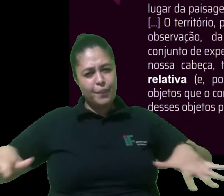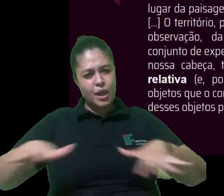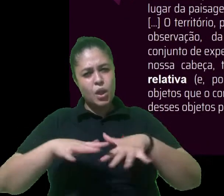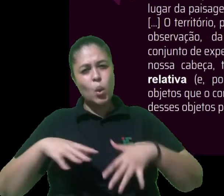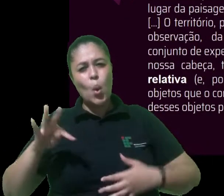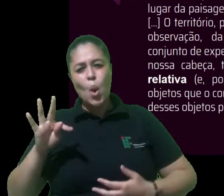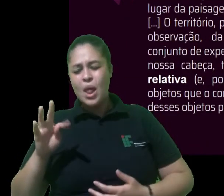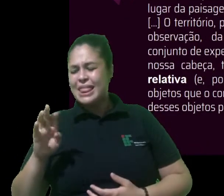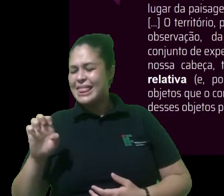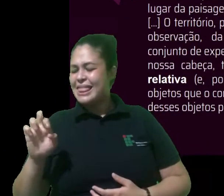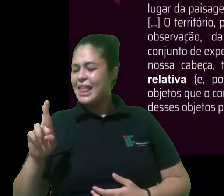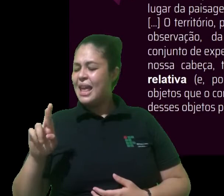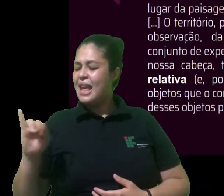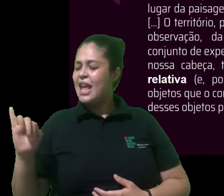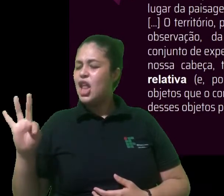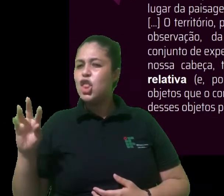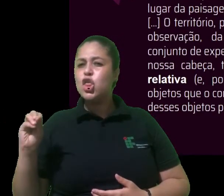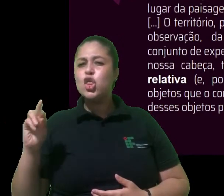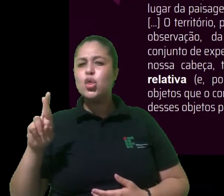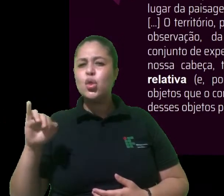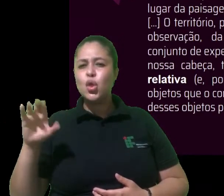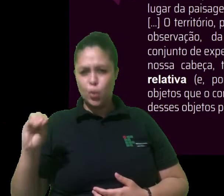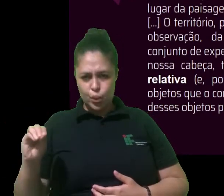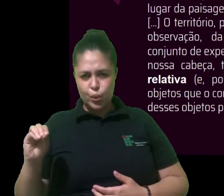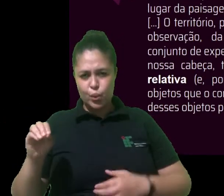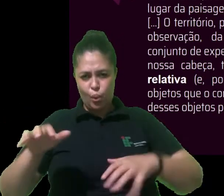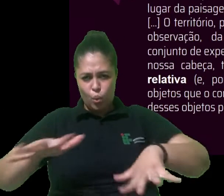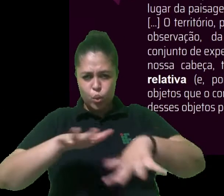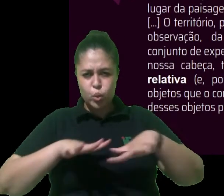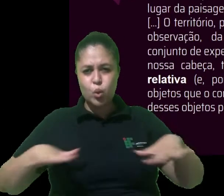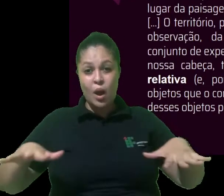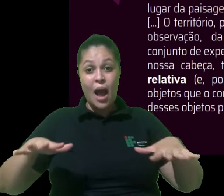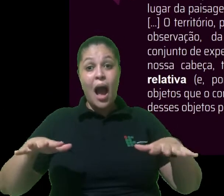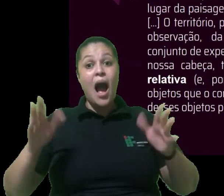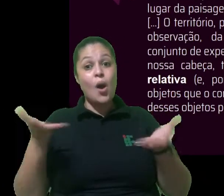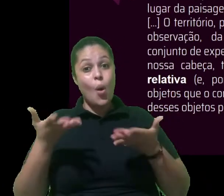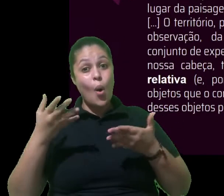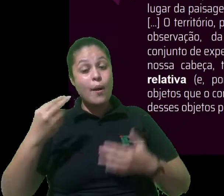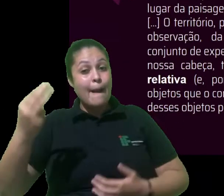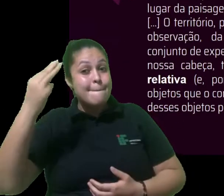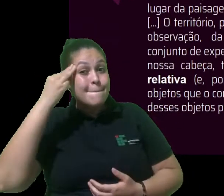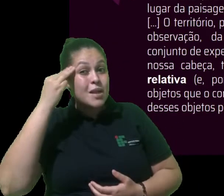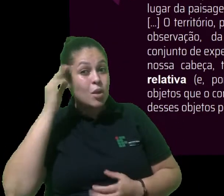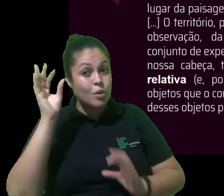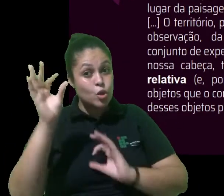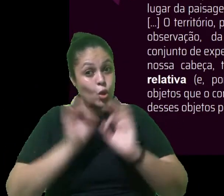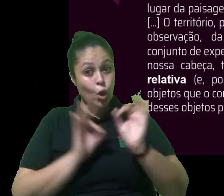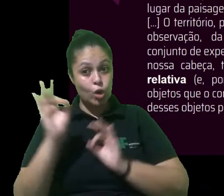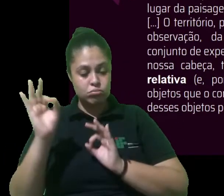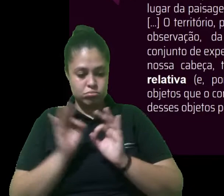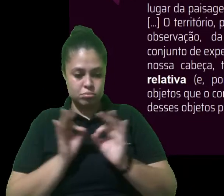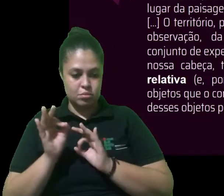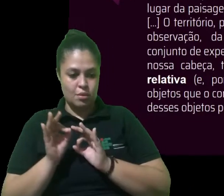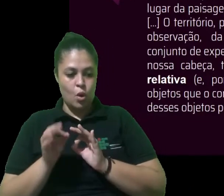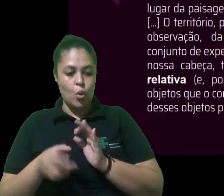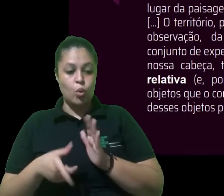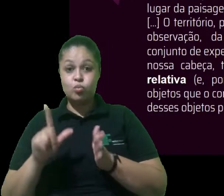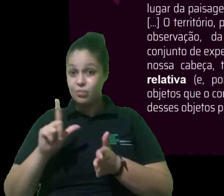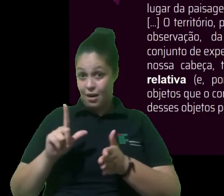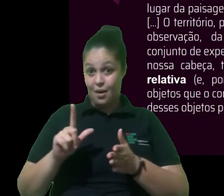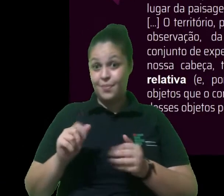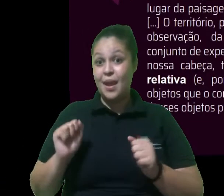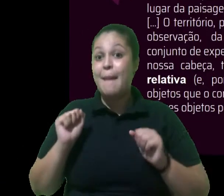é mais que o mesmo lugar da paisagem, só que agora mentalmente ordenado. O território,